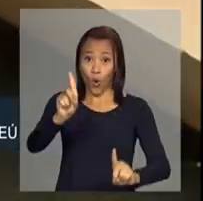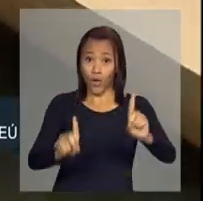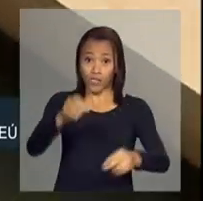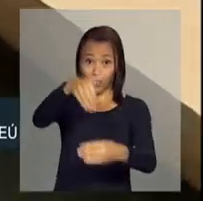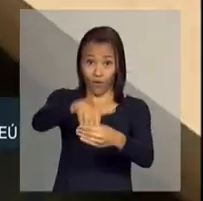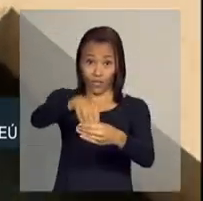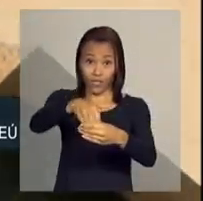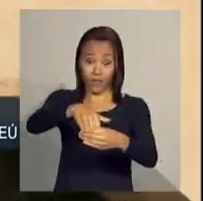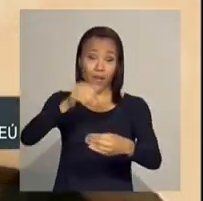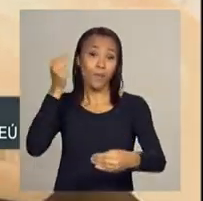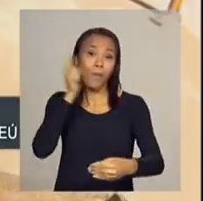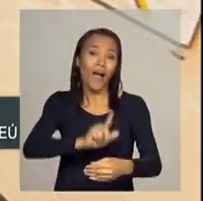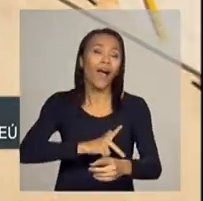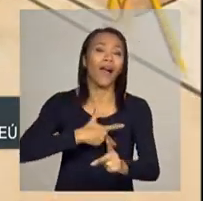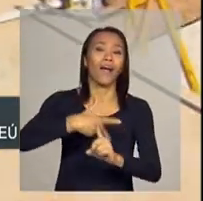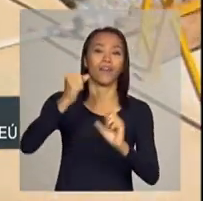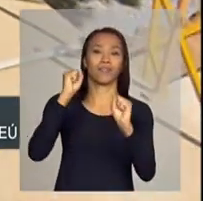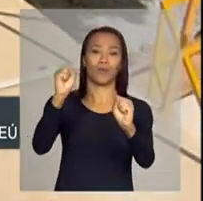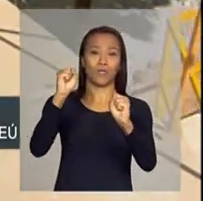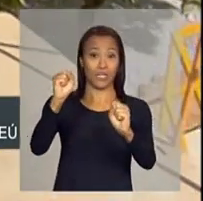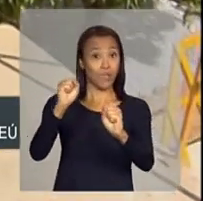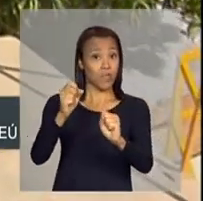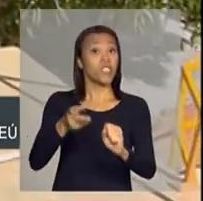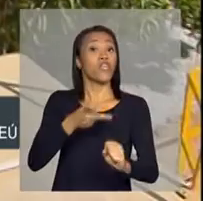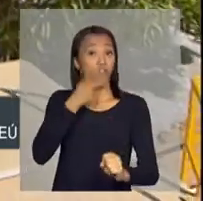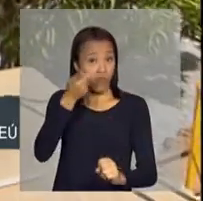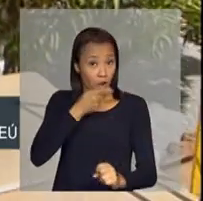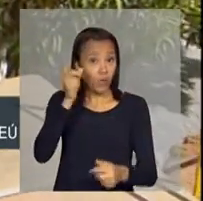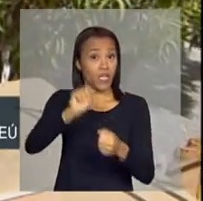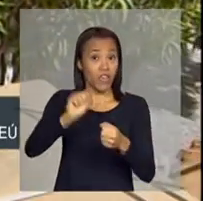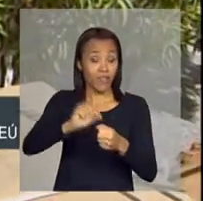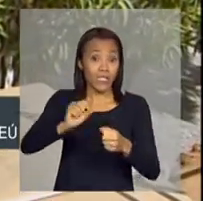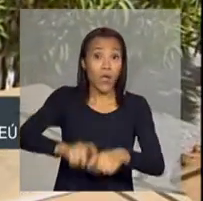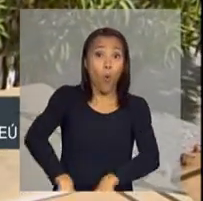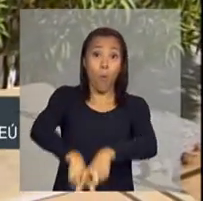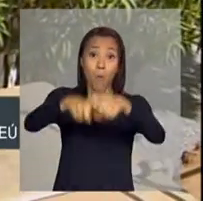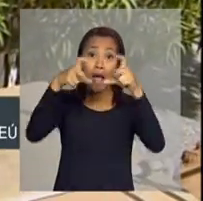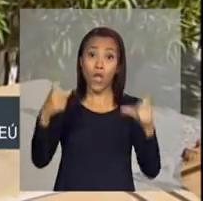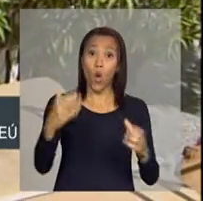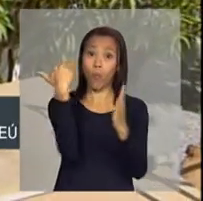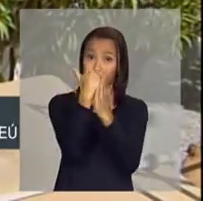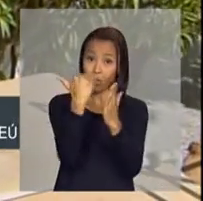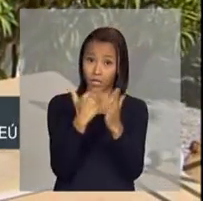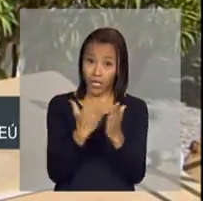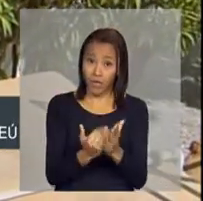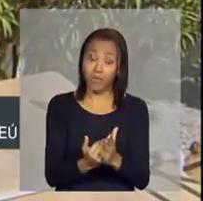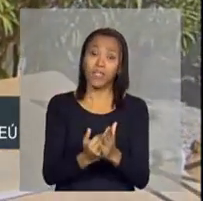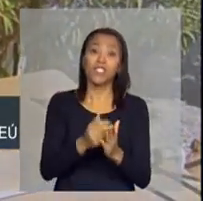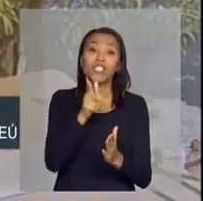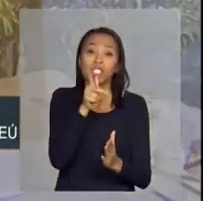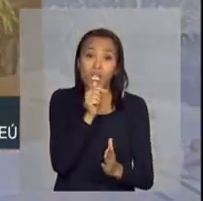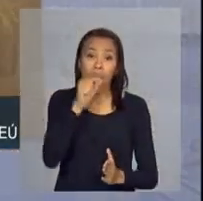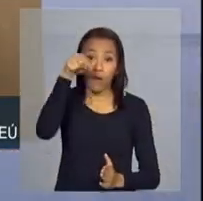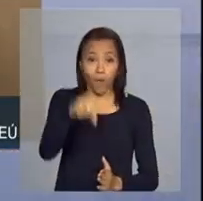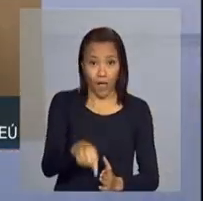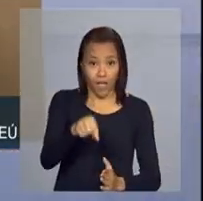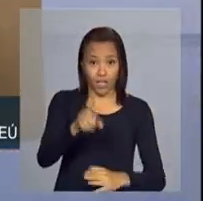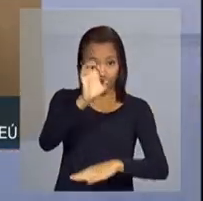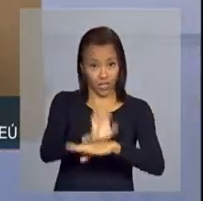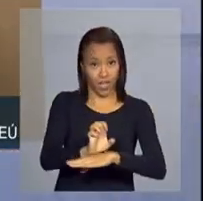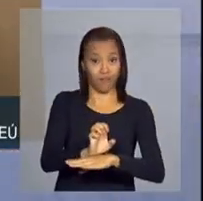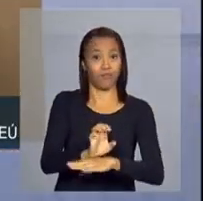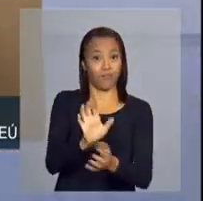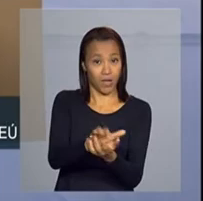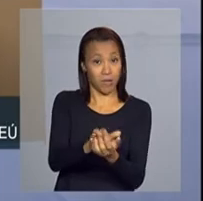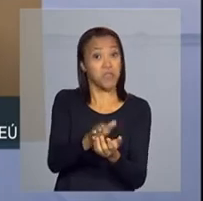elege e disse que ia fazer o maior programa hídrico de Pernambuco. E está fazendo, Eduardo.